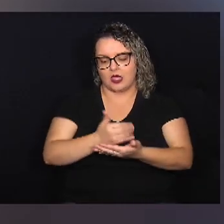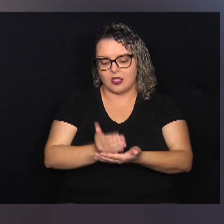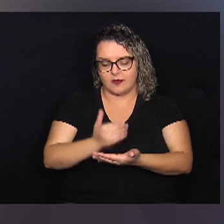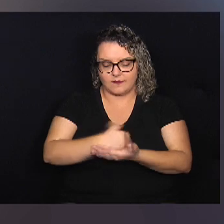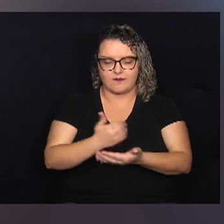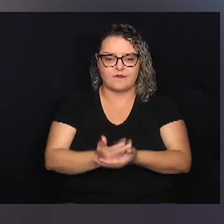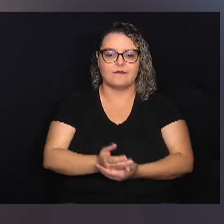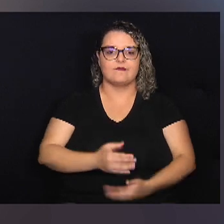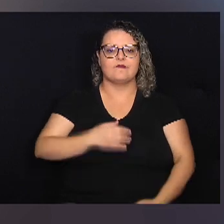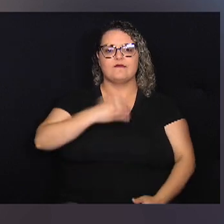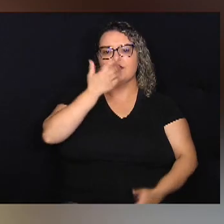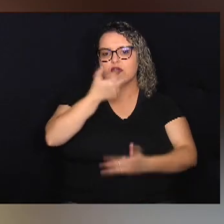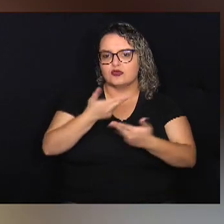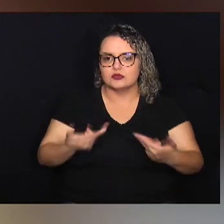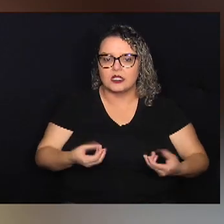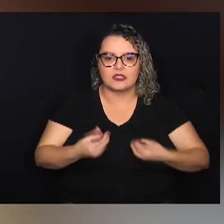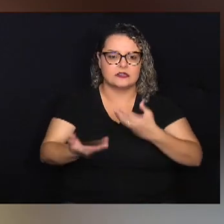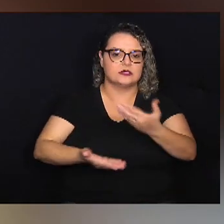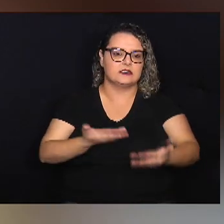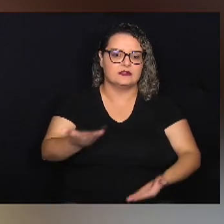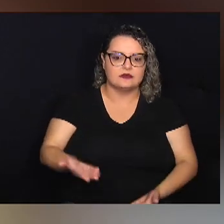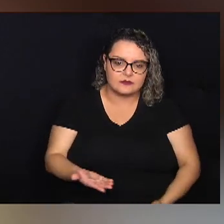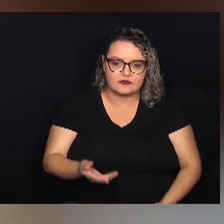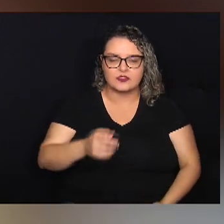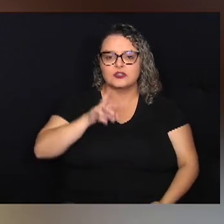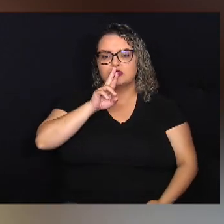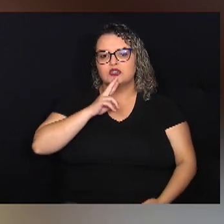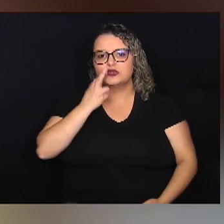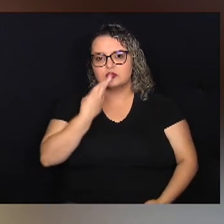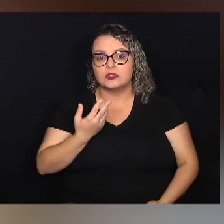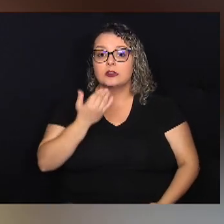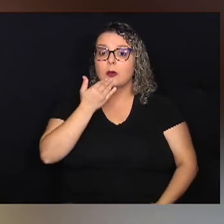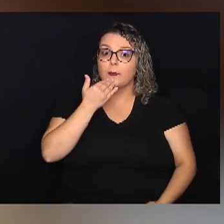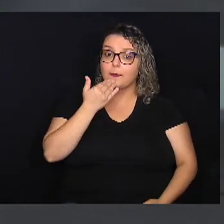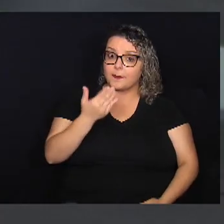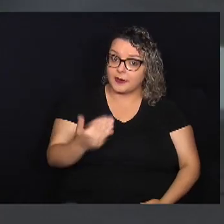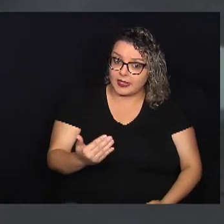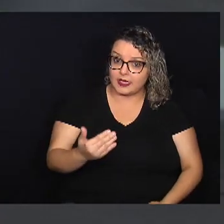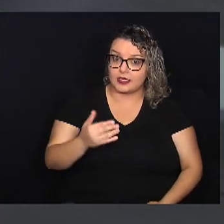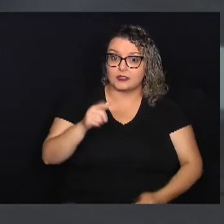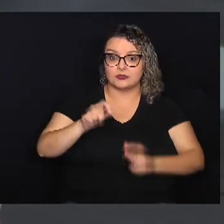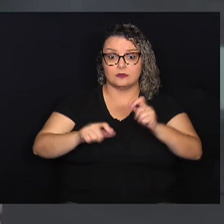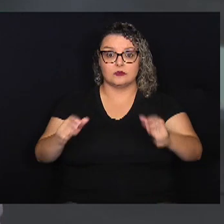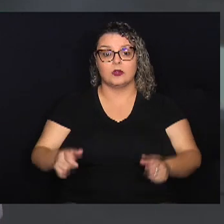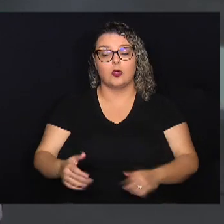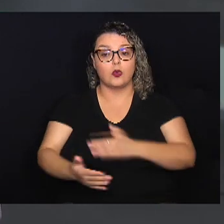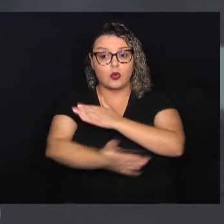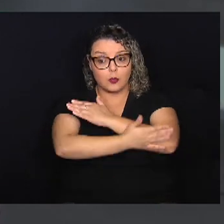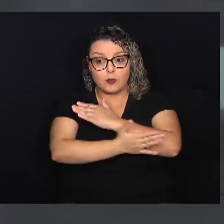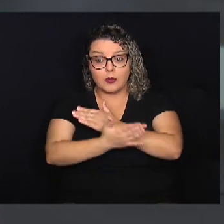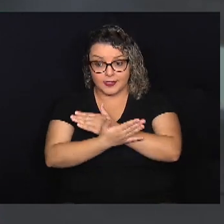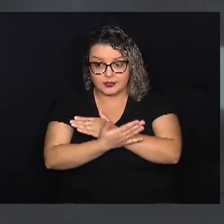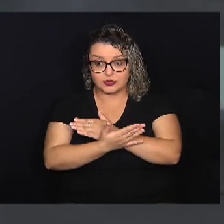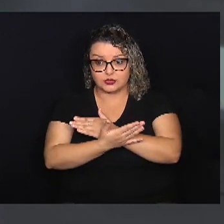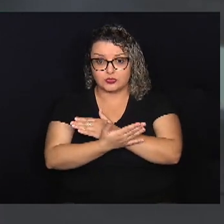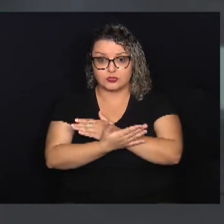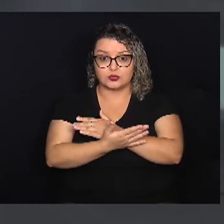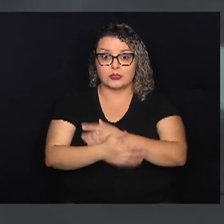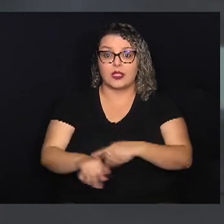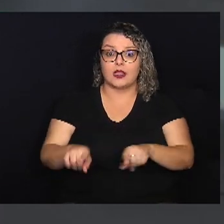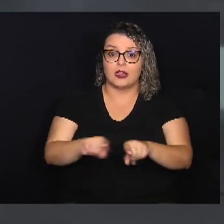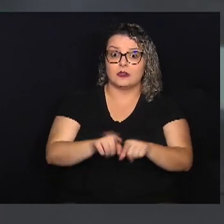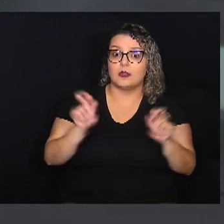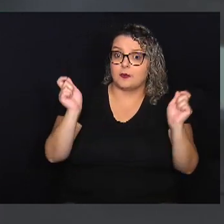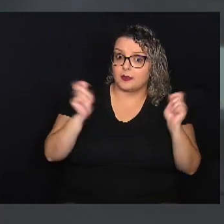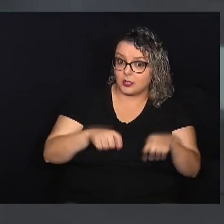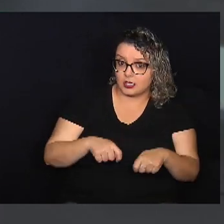refrigerantes, servir os picolés. Então a gente pede para a população, além de uma ajuda, essa possibilidade